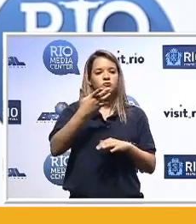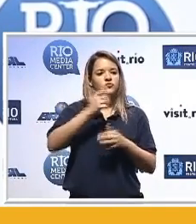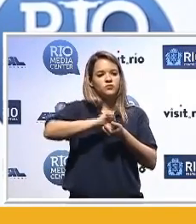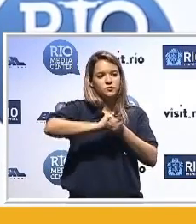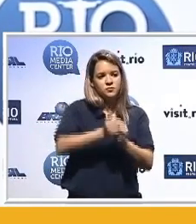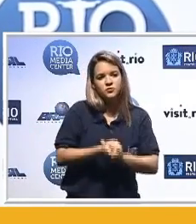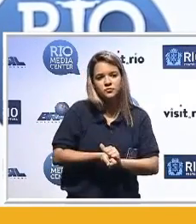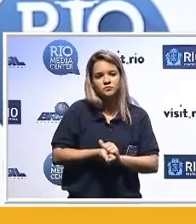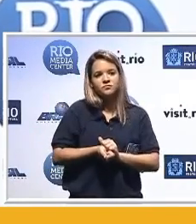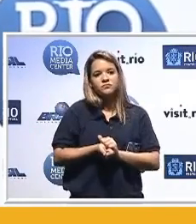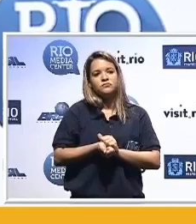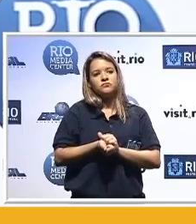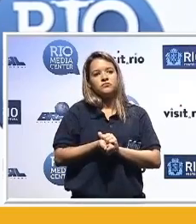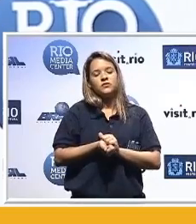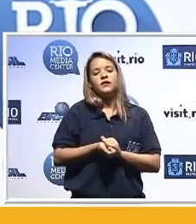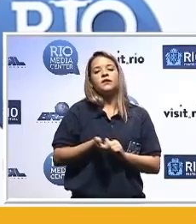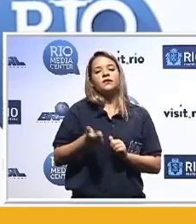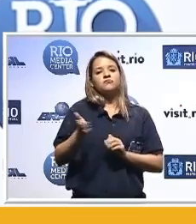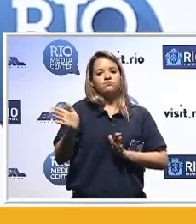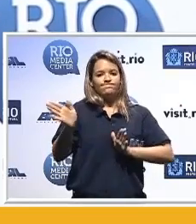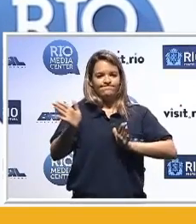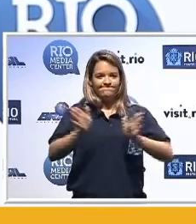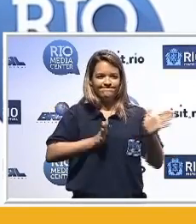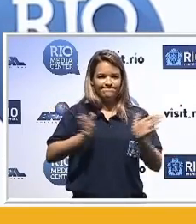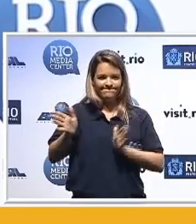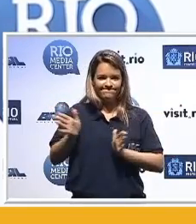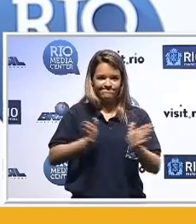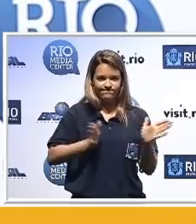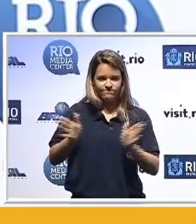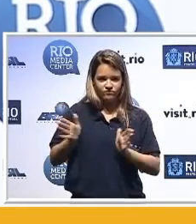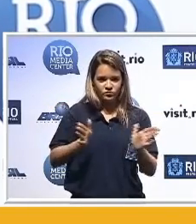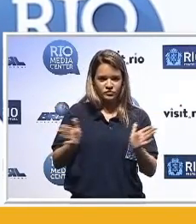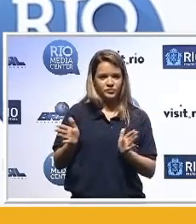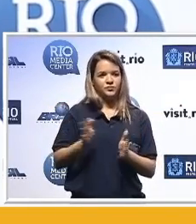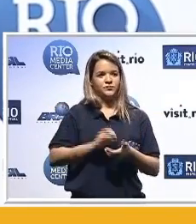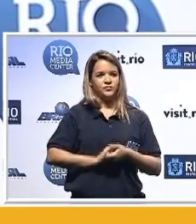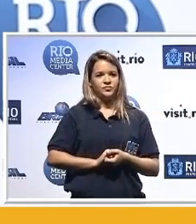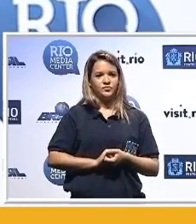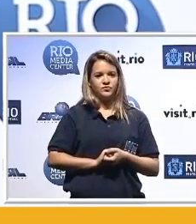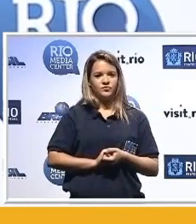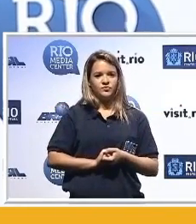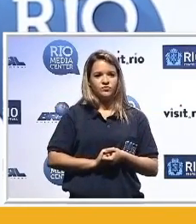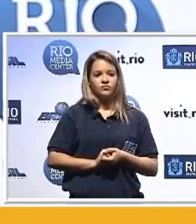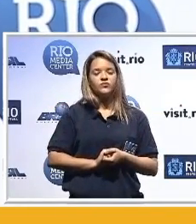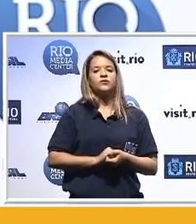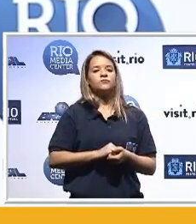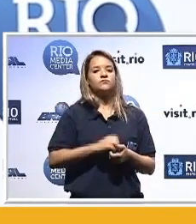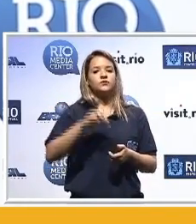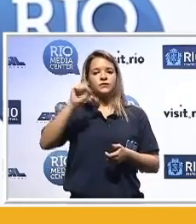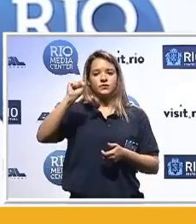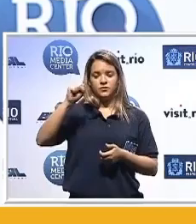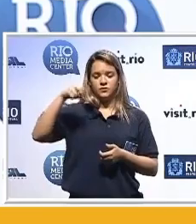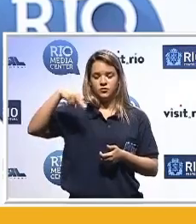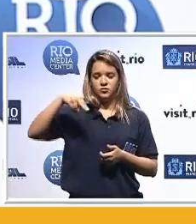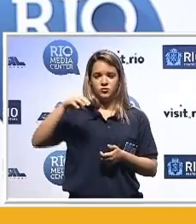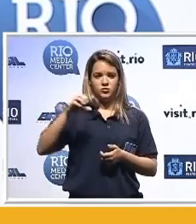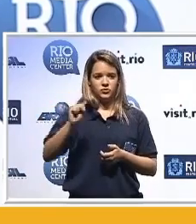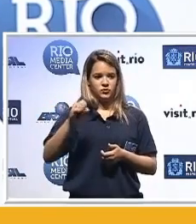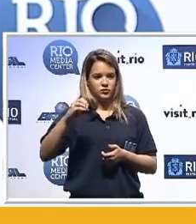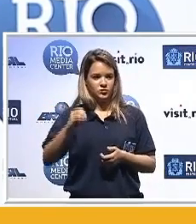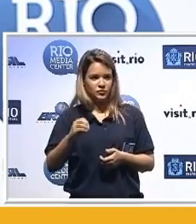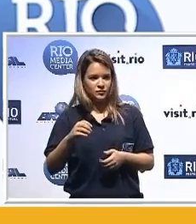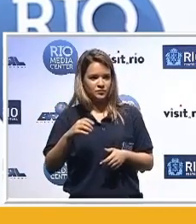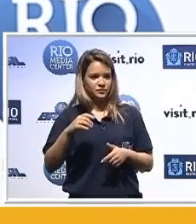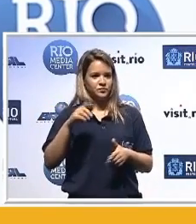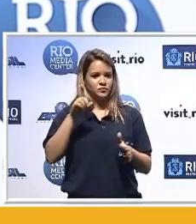assim, institua-se o bom senso, ficam canceladas as disposições em contrário. O bom senso, eu me hospedei uma vez num